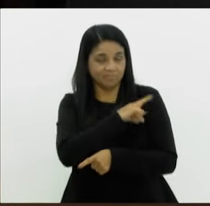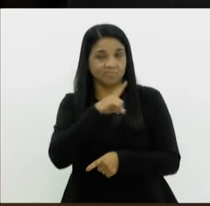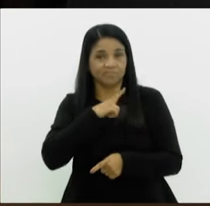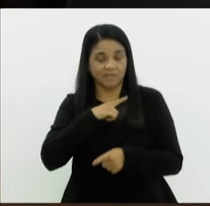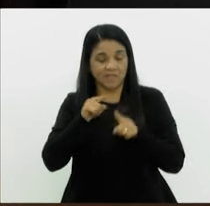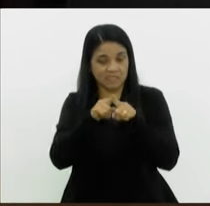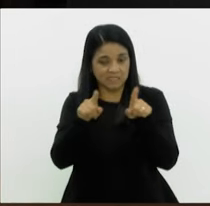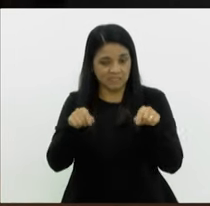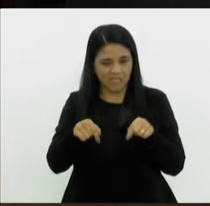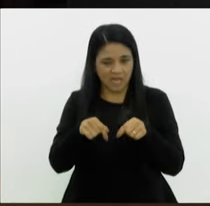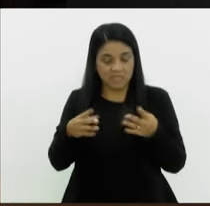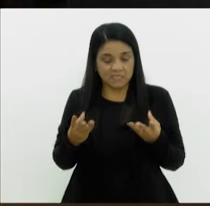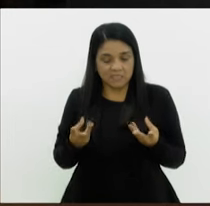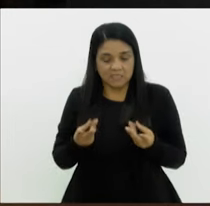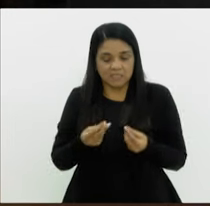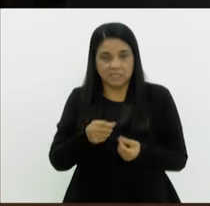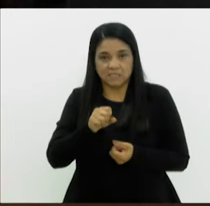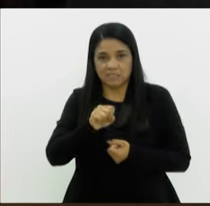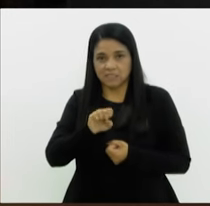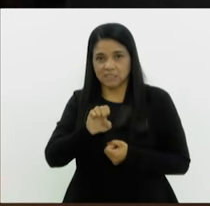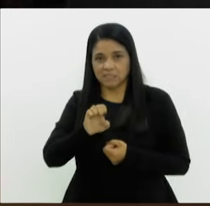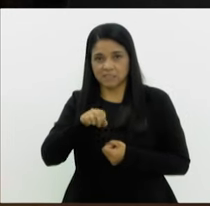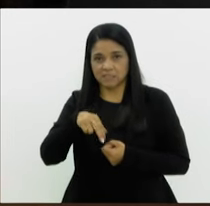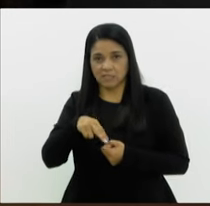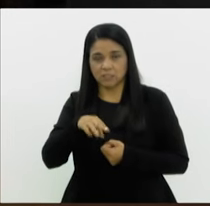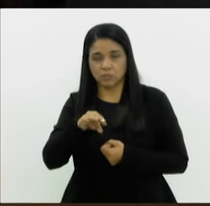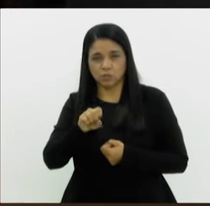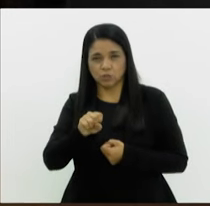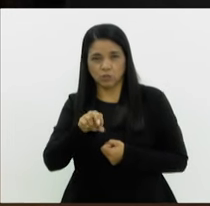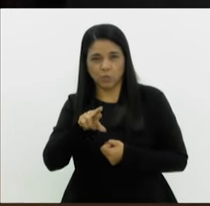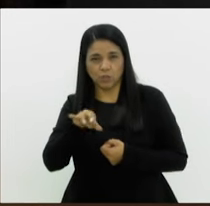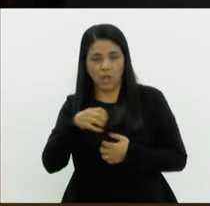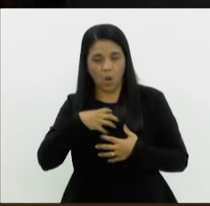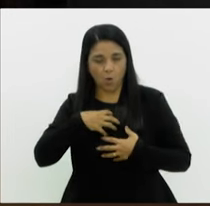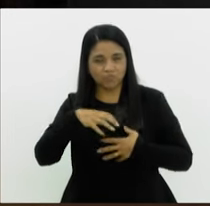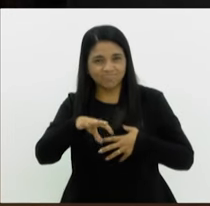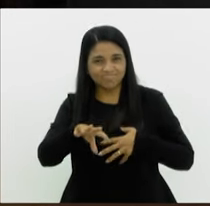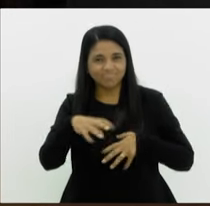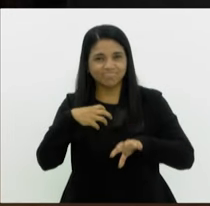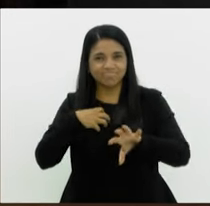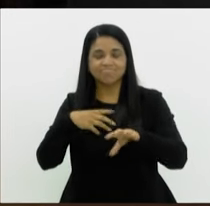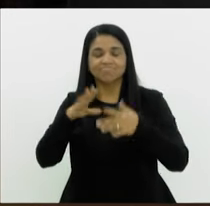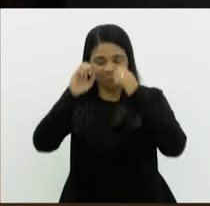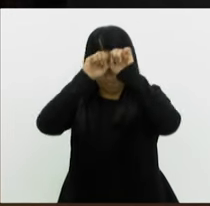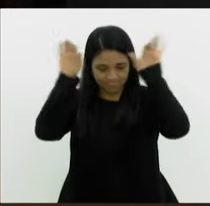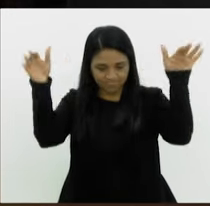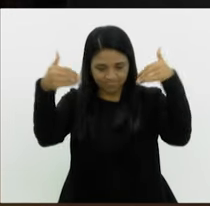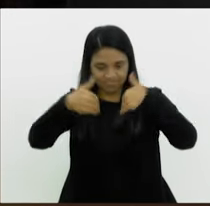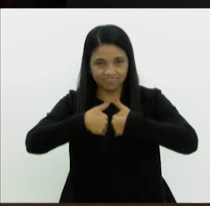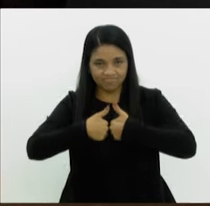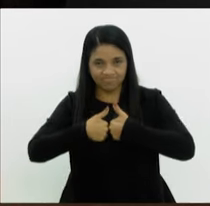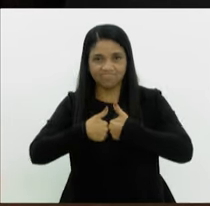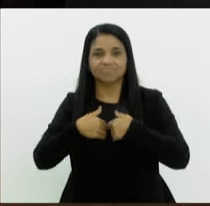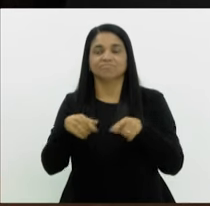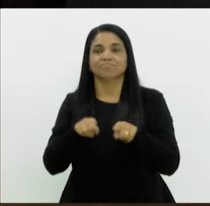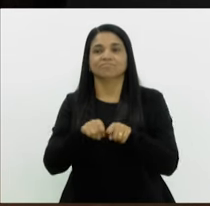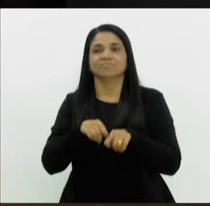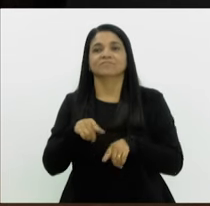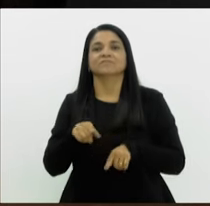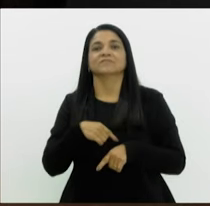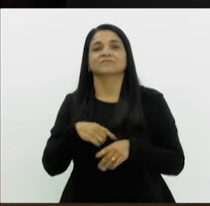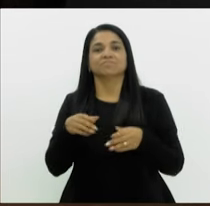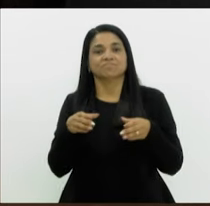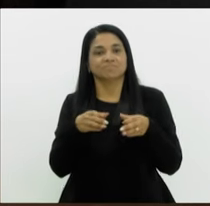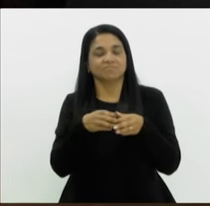sala sensorial azul para atendimento das pessoas com transtorno do espectro autista TEA. Parecer da Comissão